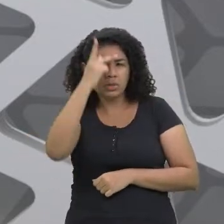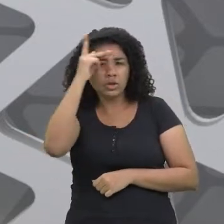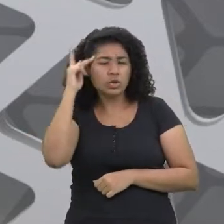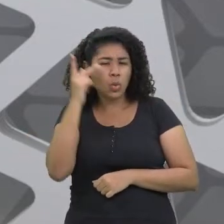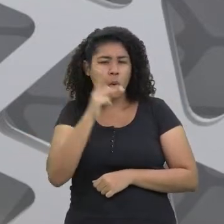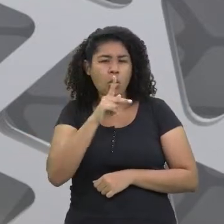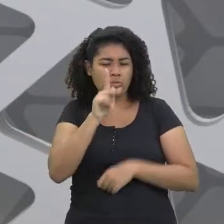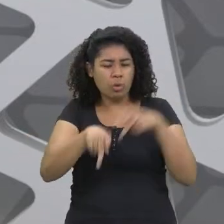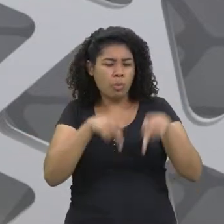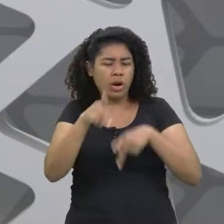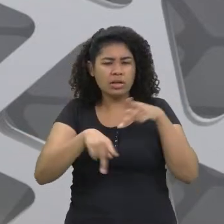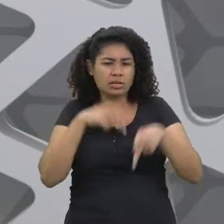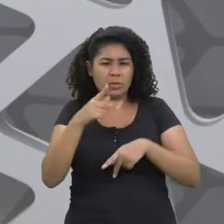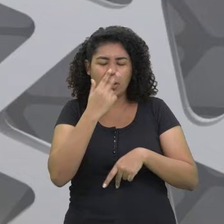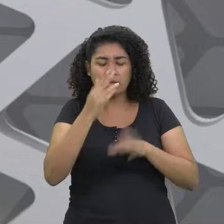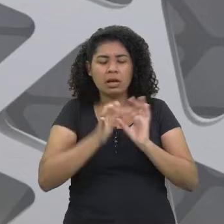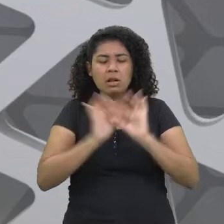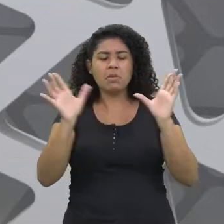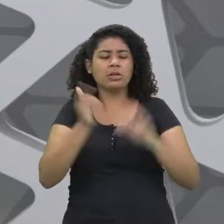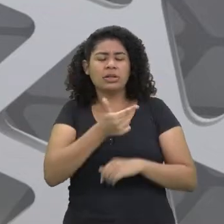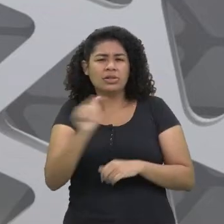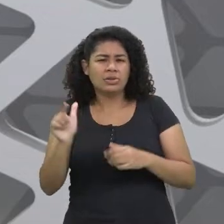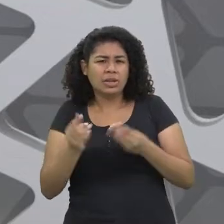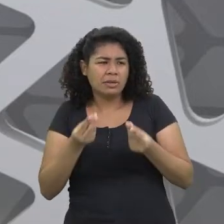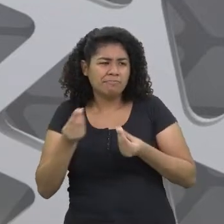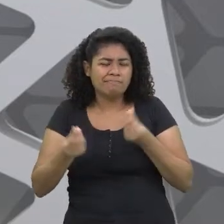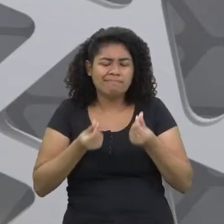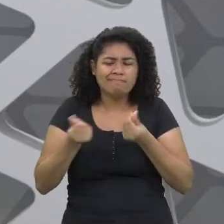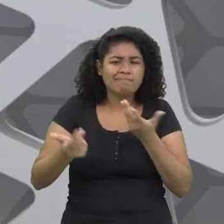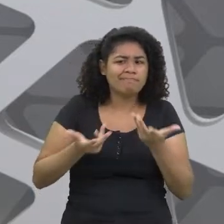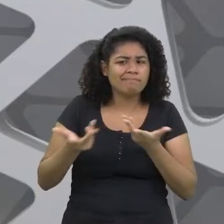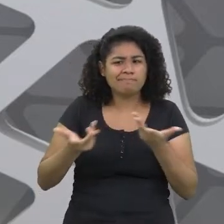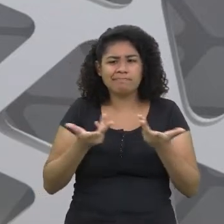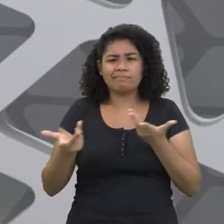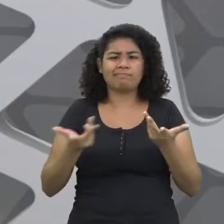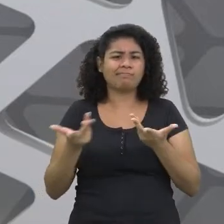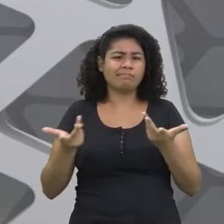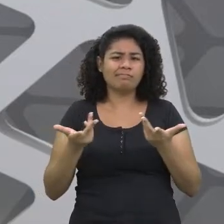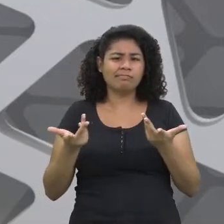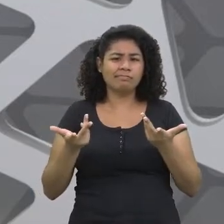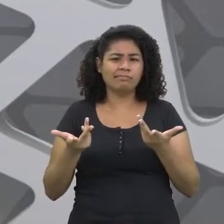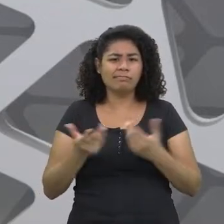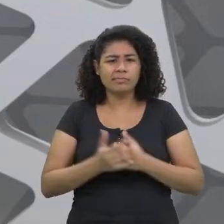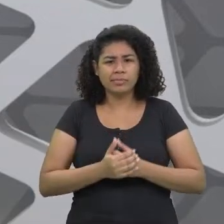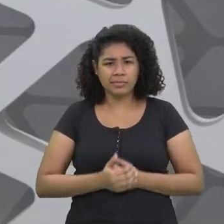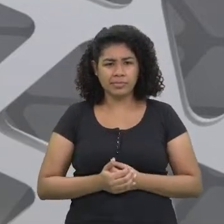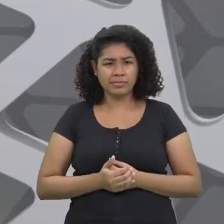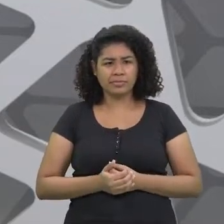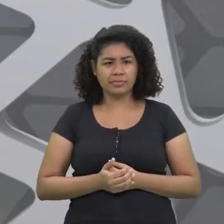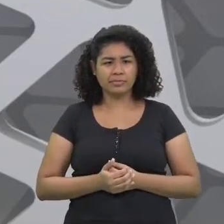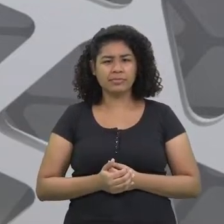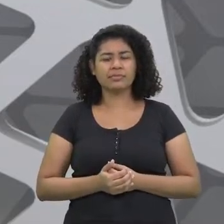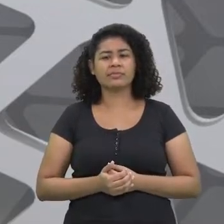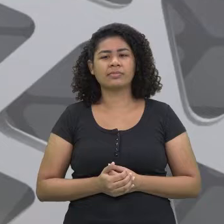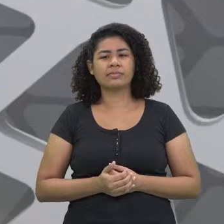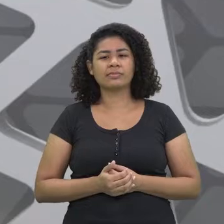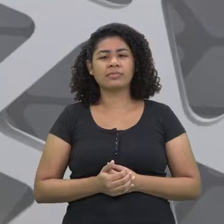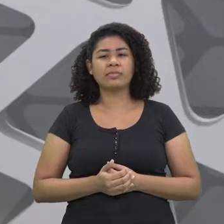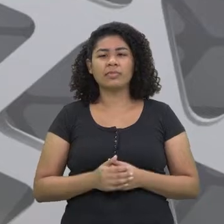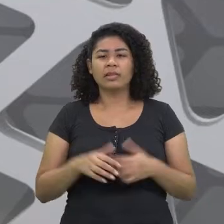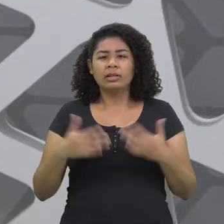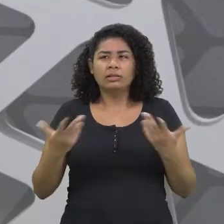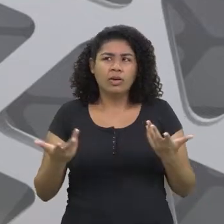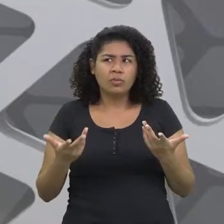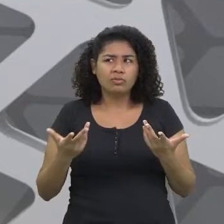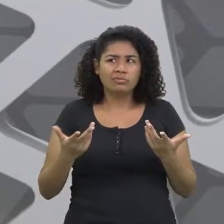livremente e não os deixa, com isso, de fato, serem capazes de interpretar o seu próprio mundo ao seu redor? Ou